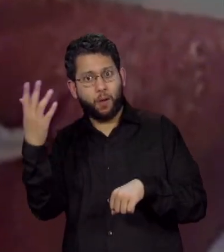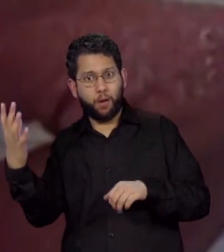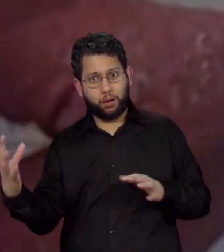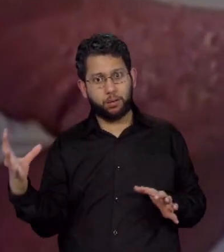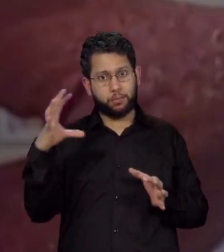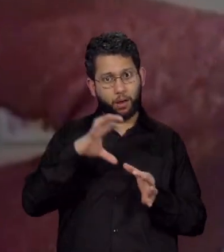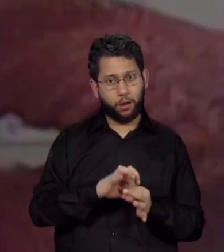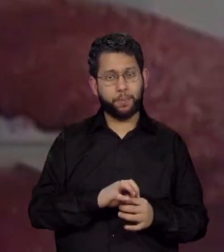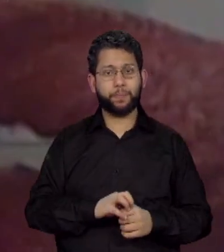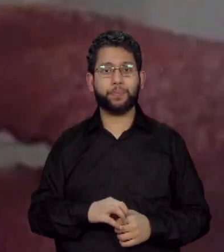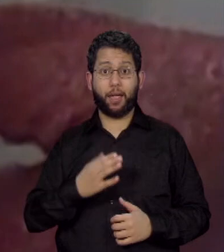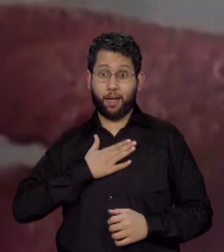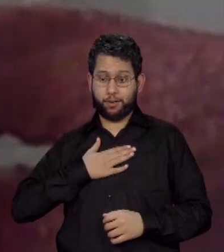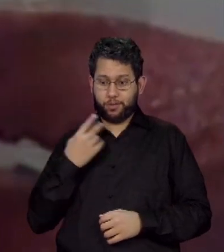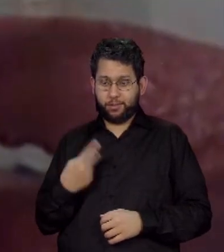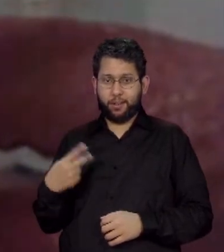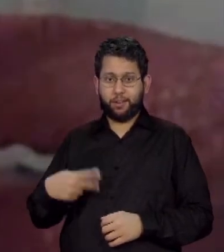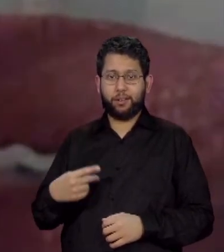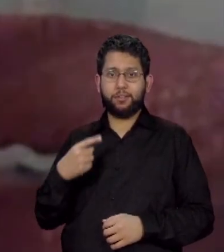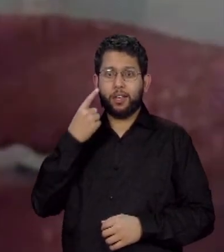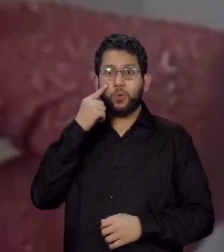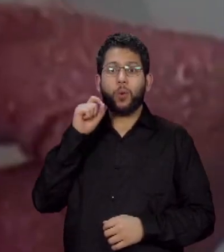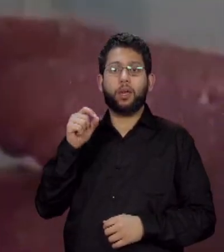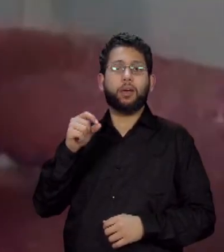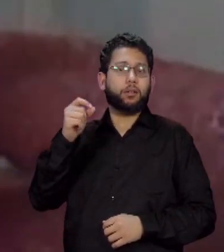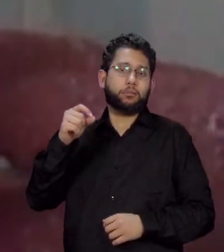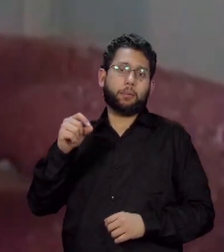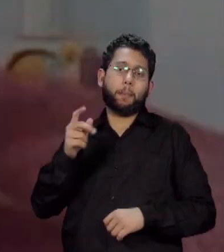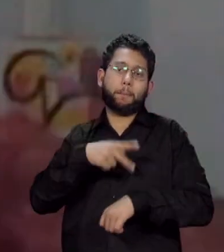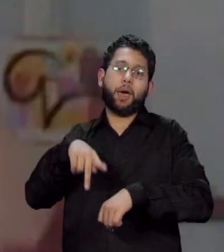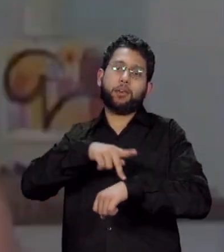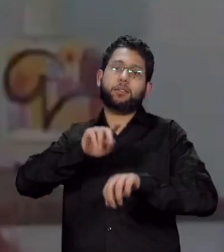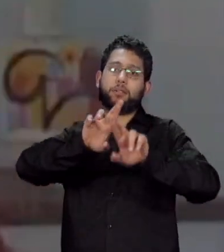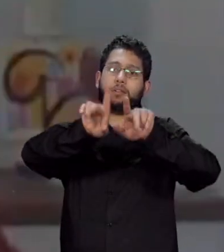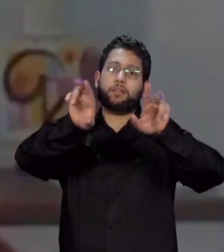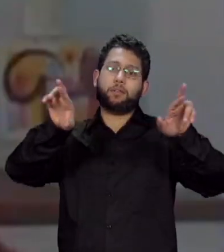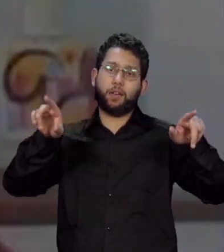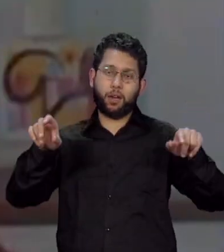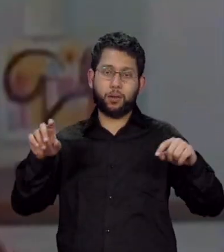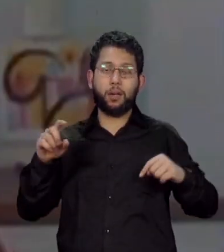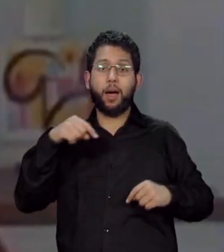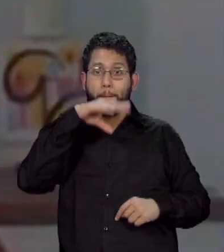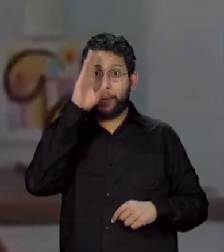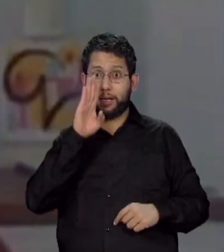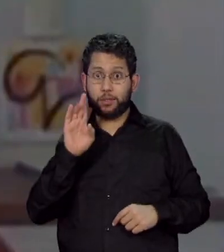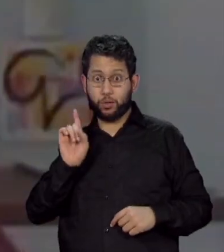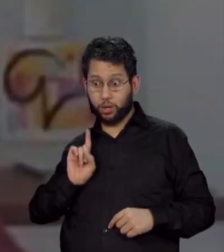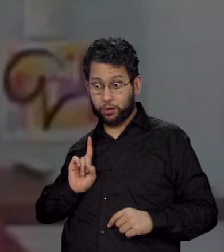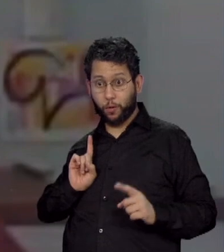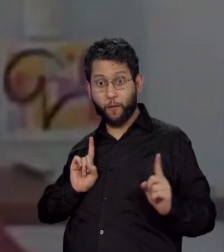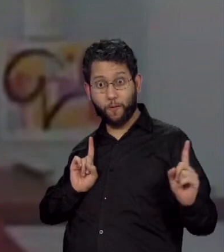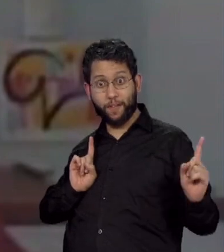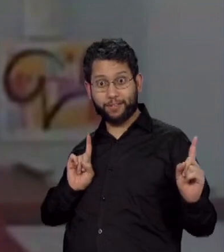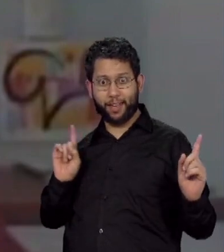O nosso lado da pesquisa, né? Tinham pesquisadores de todos esses países envolvidos. Nós, enquanto brasileiros,